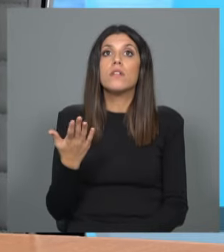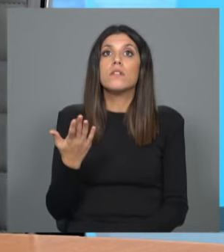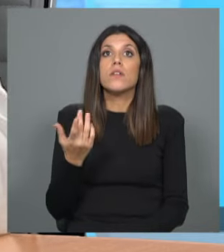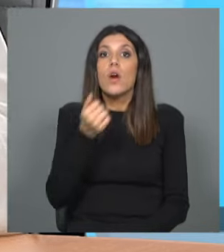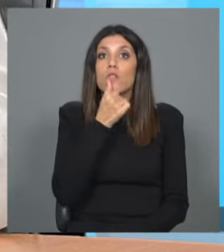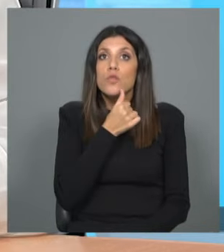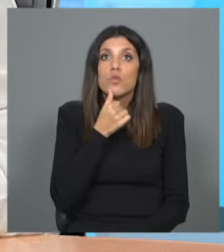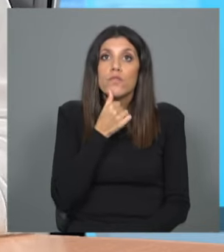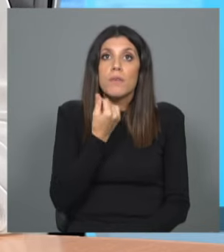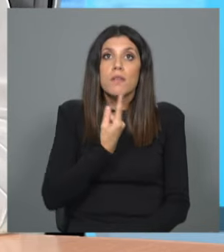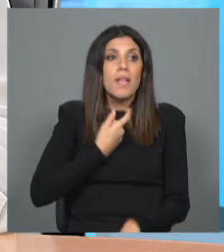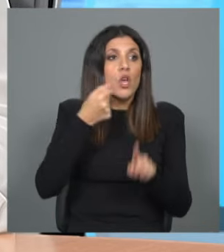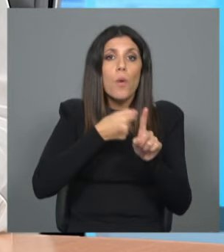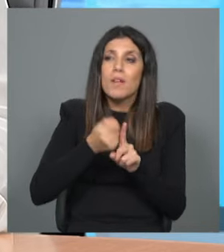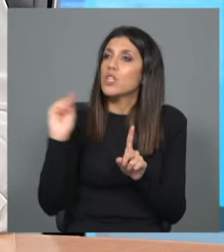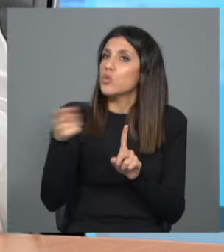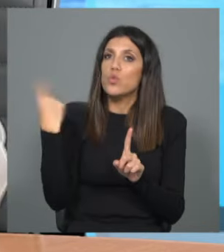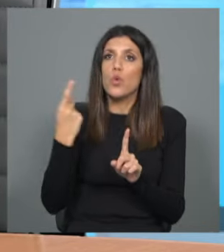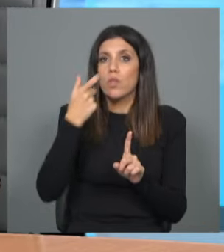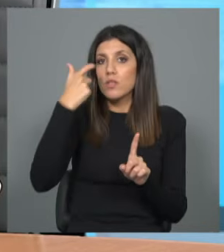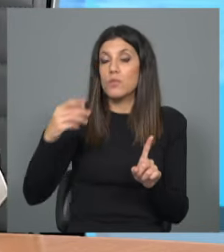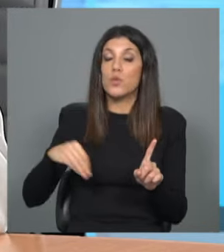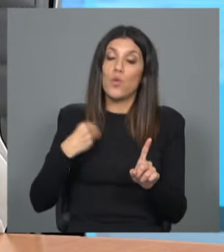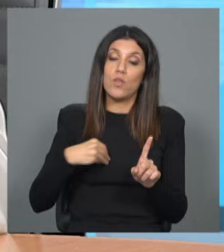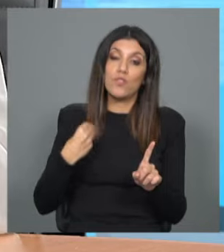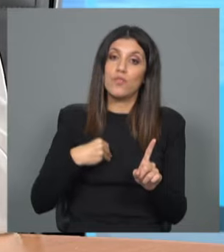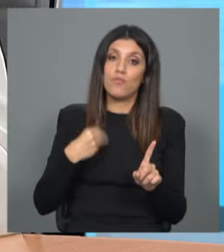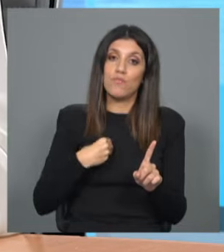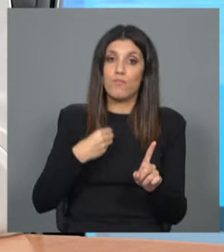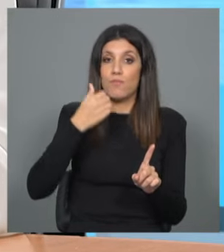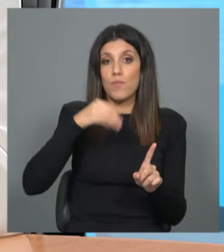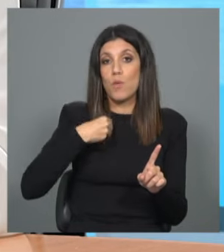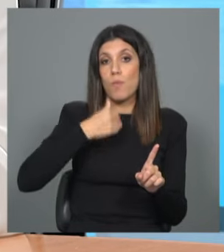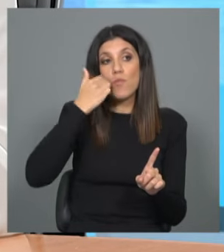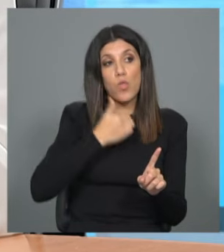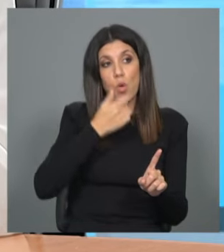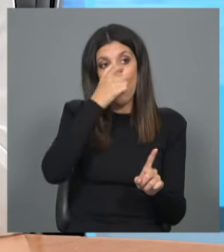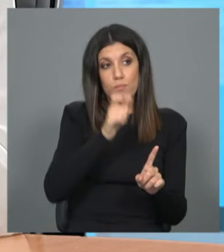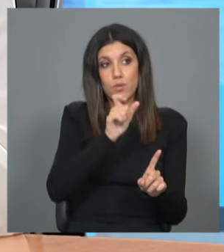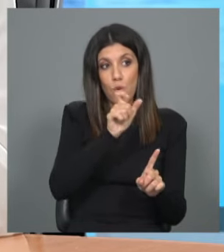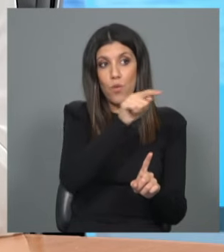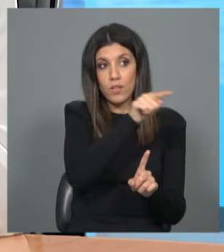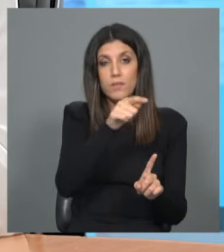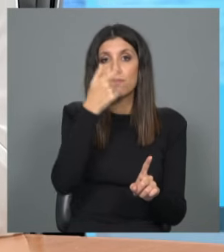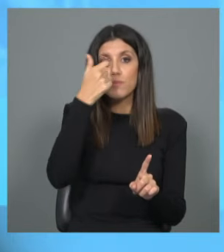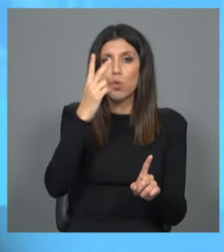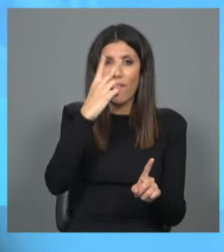combater ativamente todos nós, os que nos preocupamos com a dor e com o sofrimento. Tem que ser um combate de todos. E para quem nos está a vir a